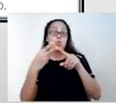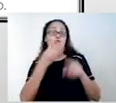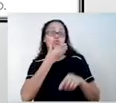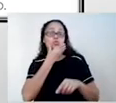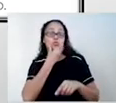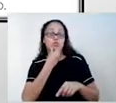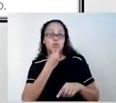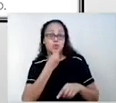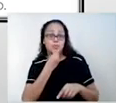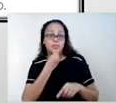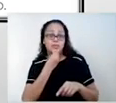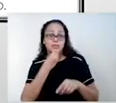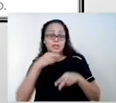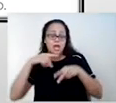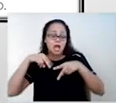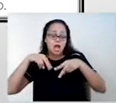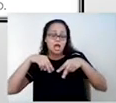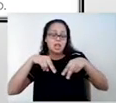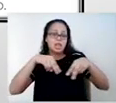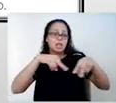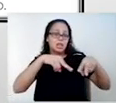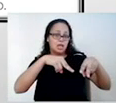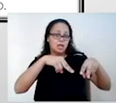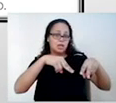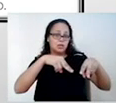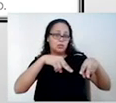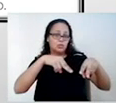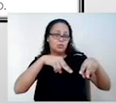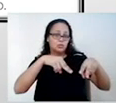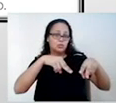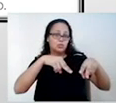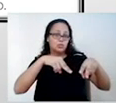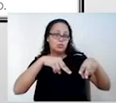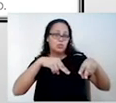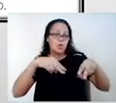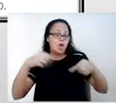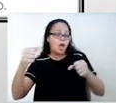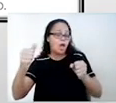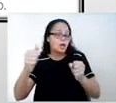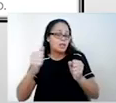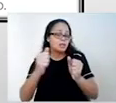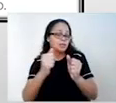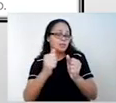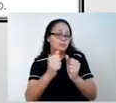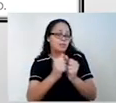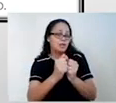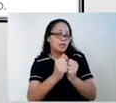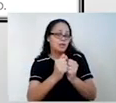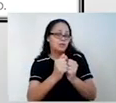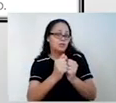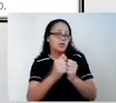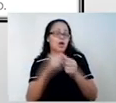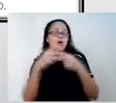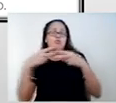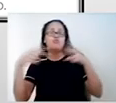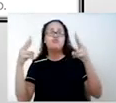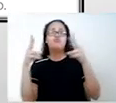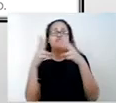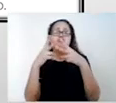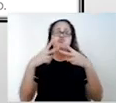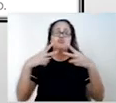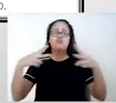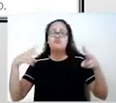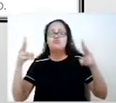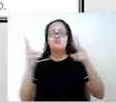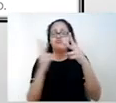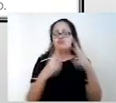homens andando pela estrada, cada vez mais perto, né? E aquele vento soprando